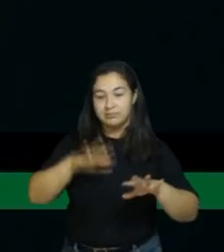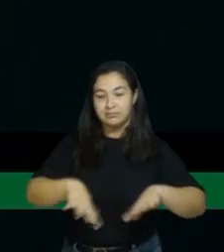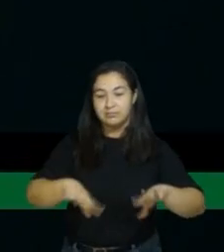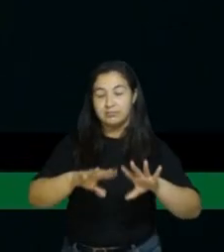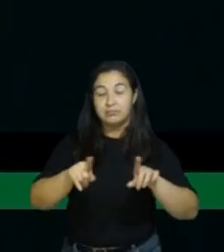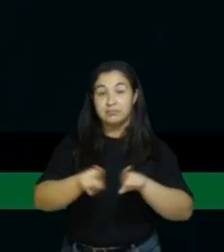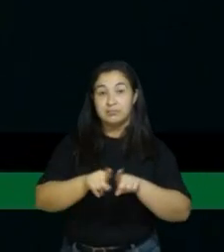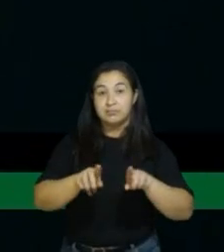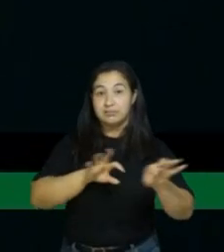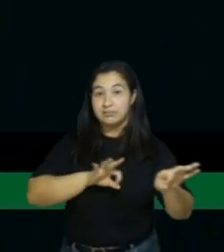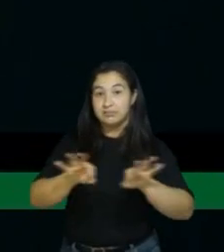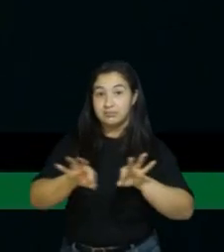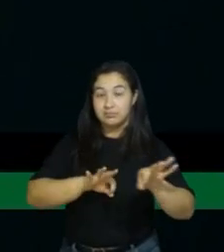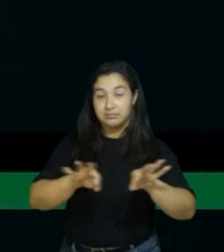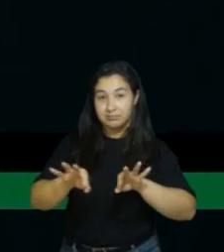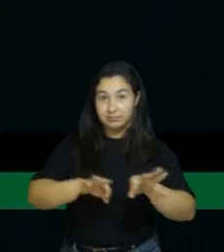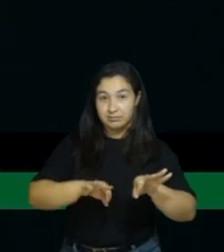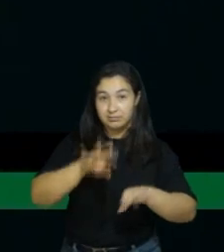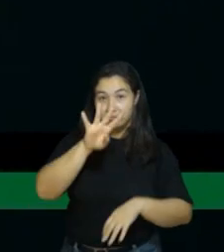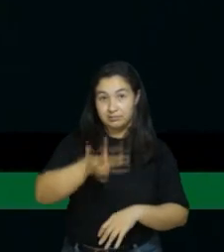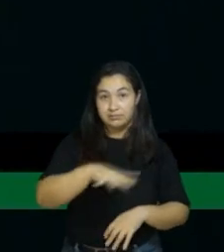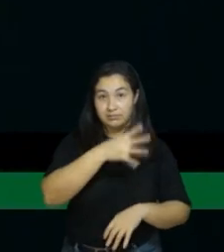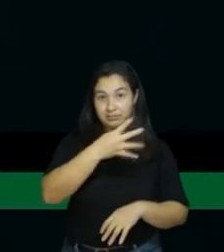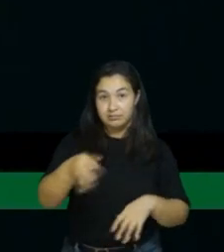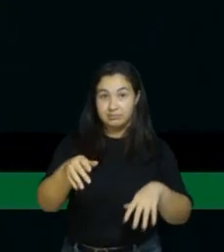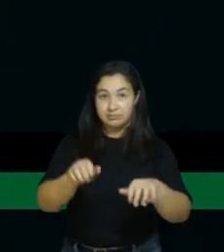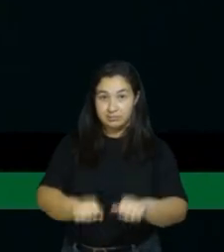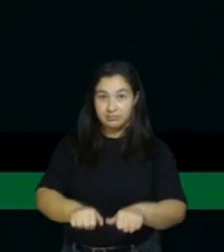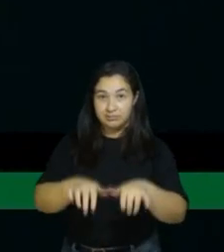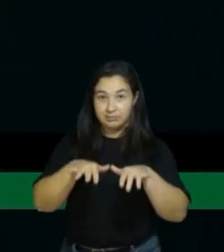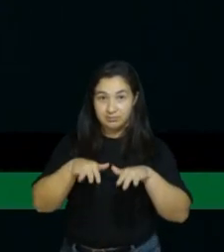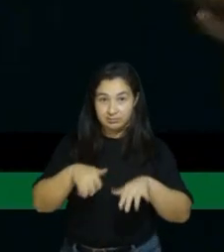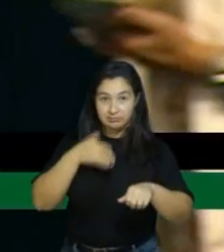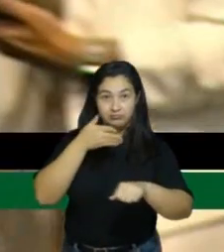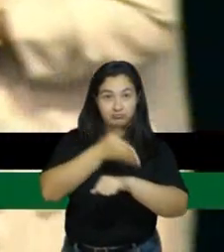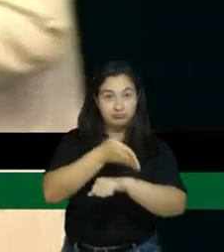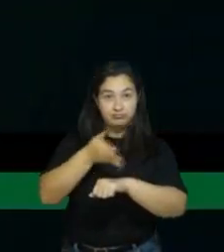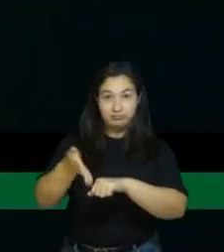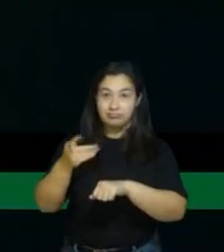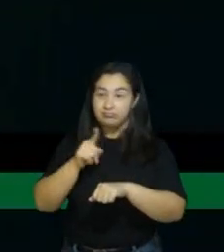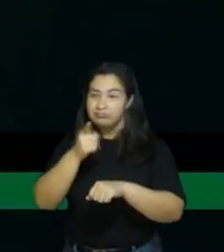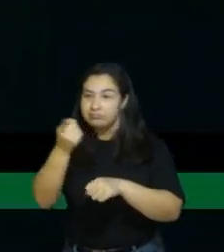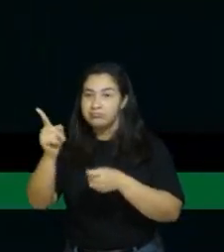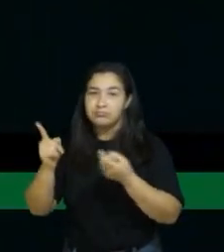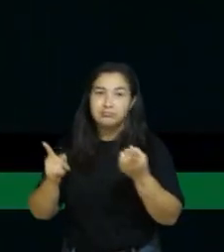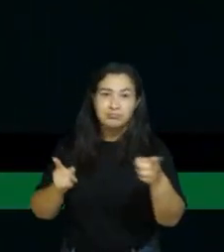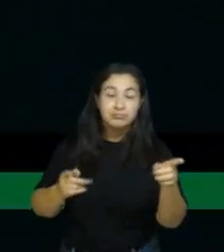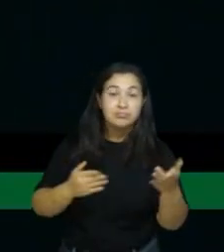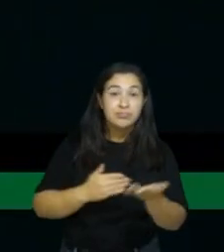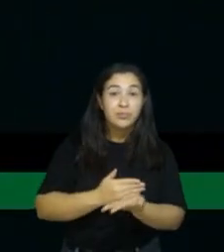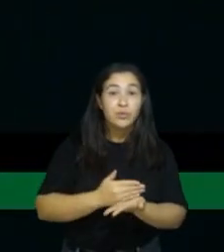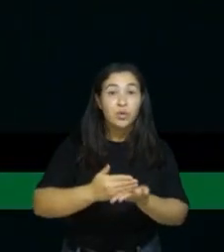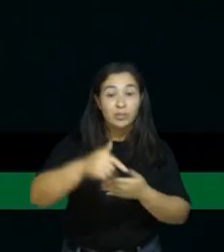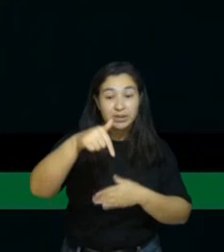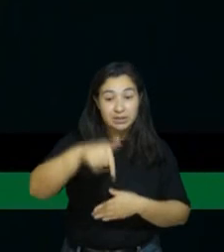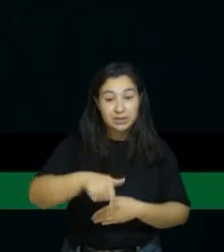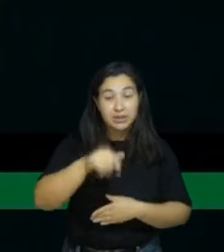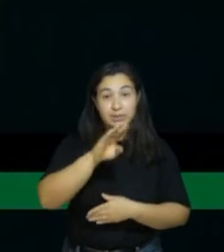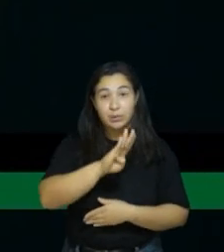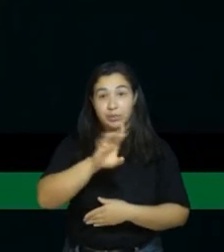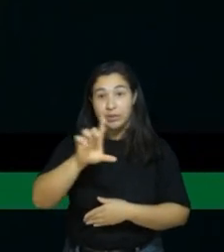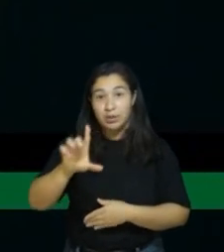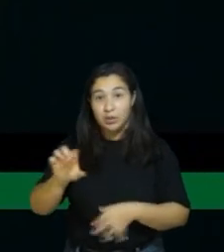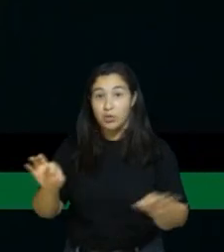das sessões itinerantes que começa aqui com Blumenau e termina em